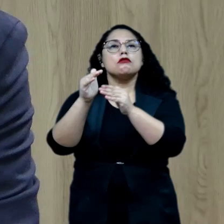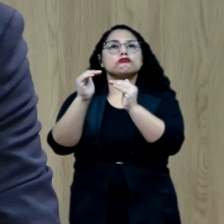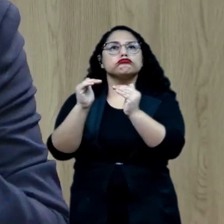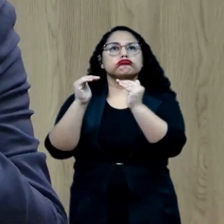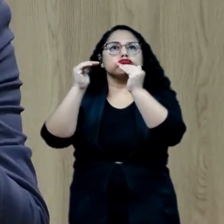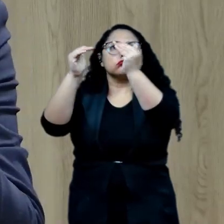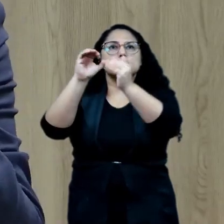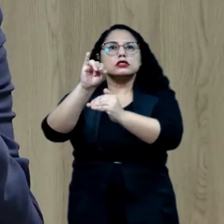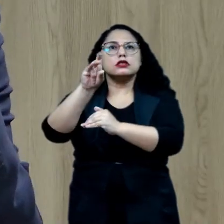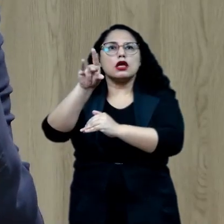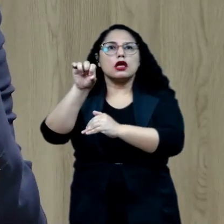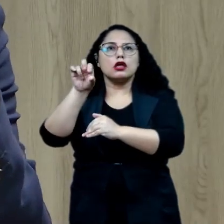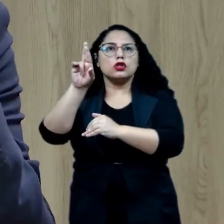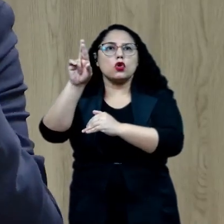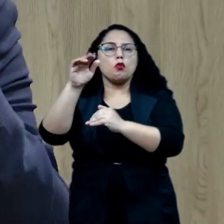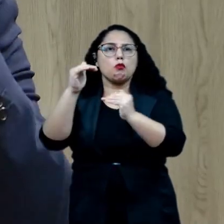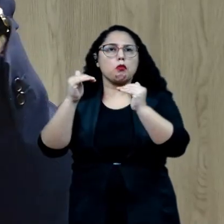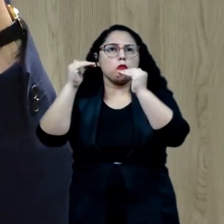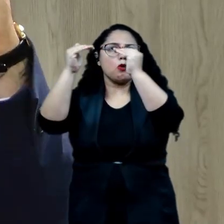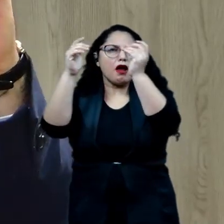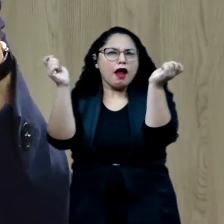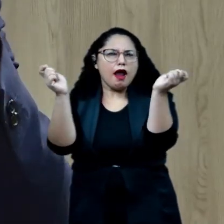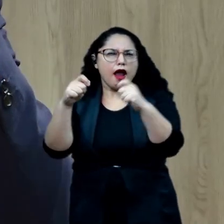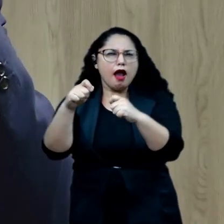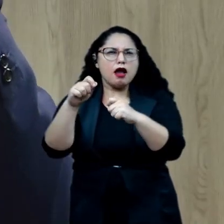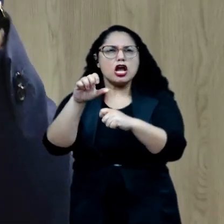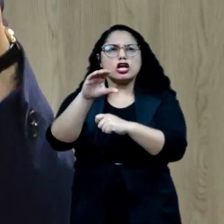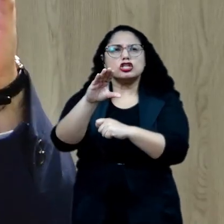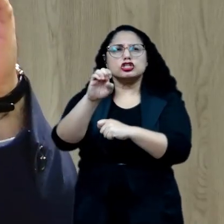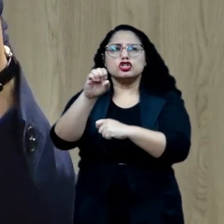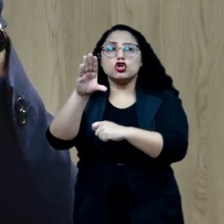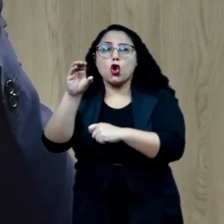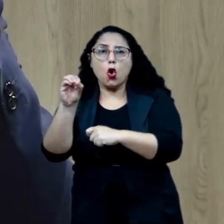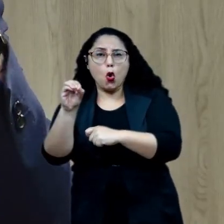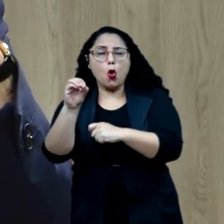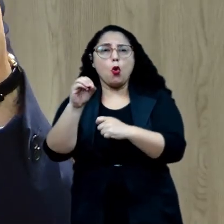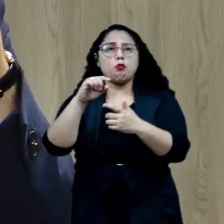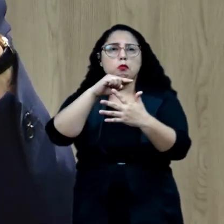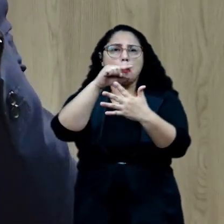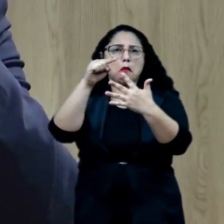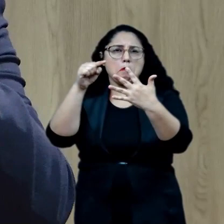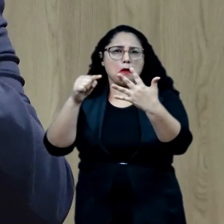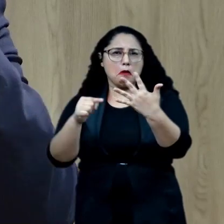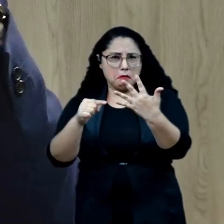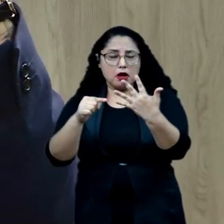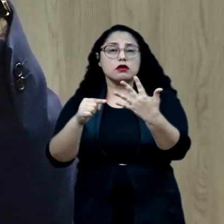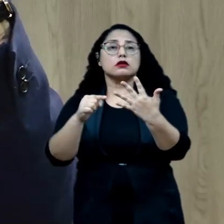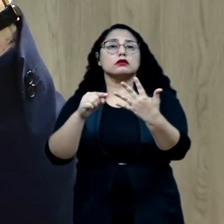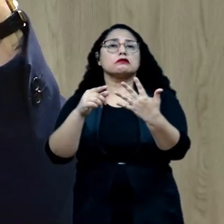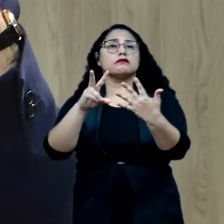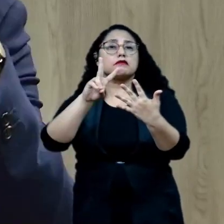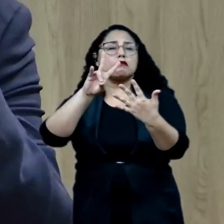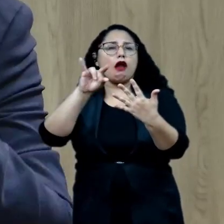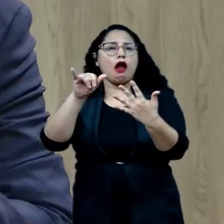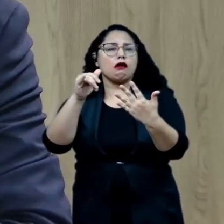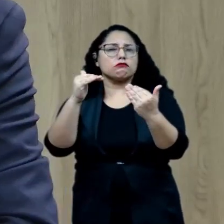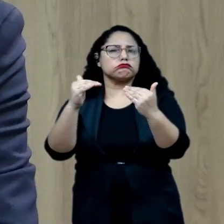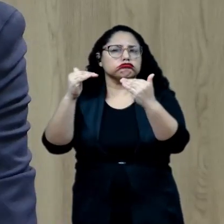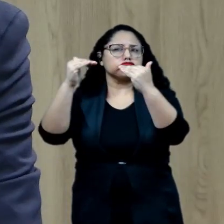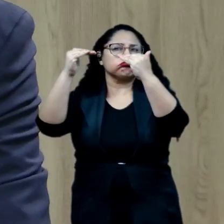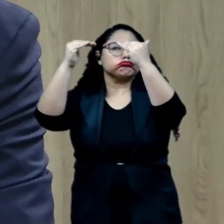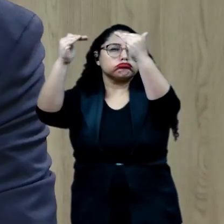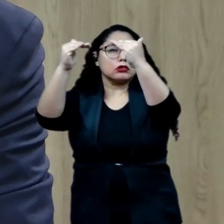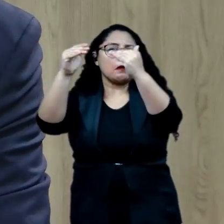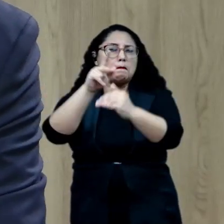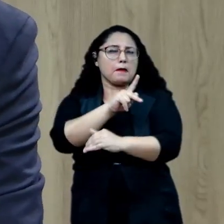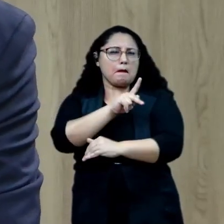ali na atuação C-level, que seria para o CEO, CMO, CFO. Então, seria ali para